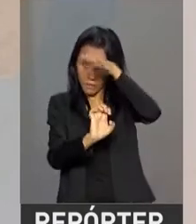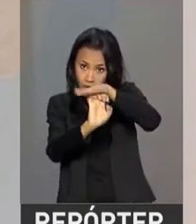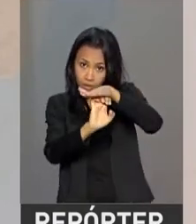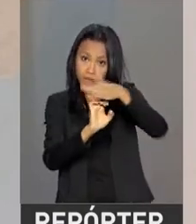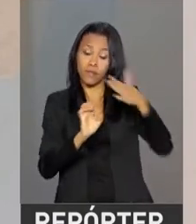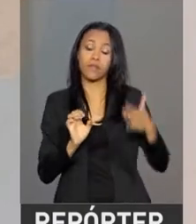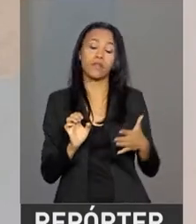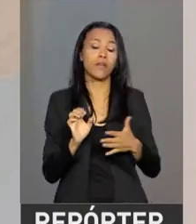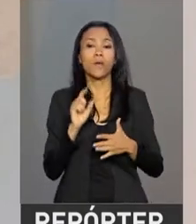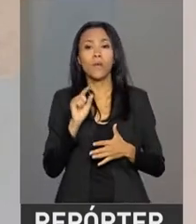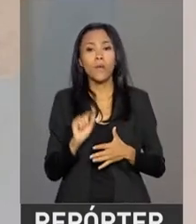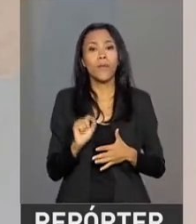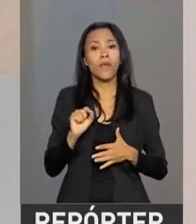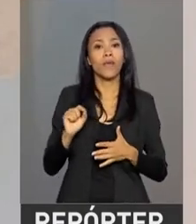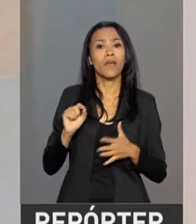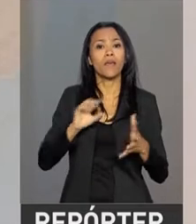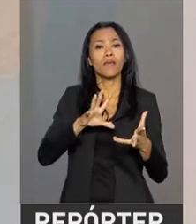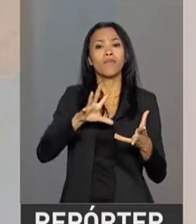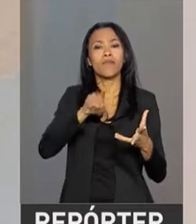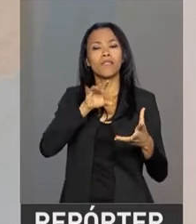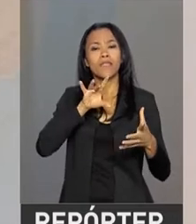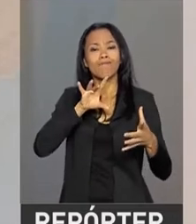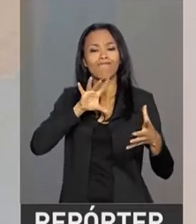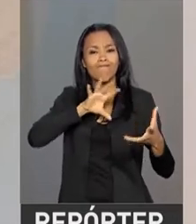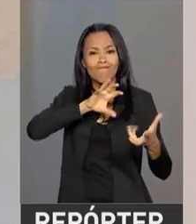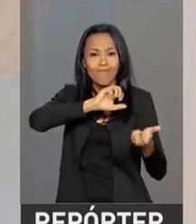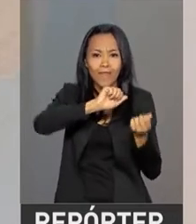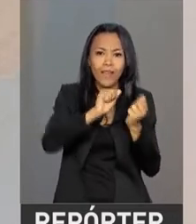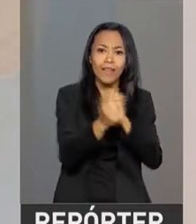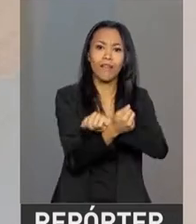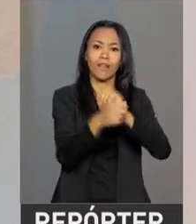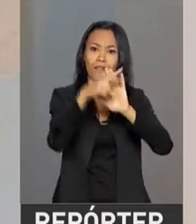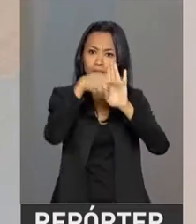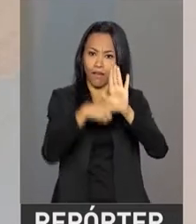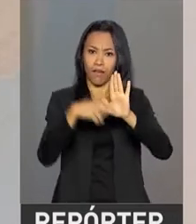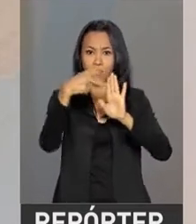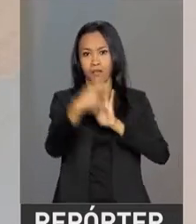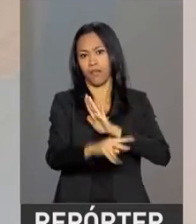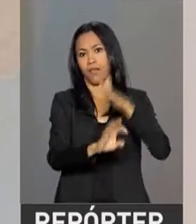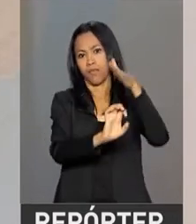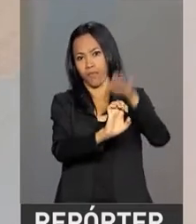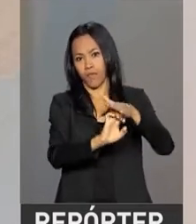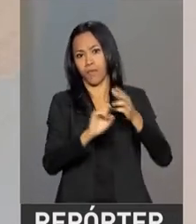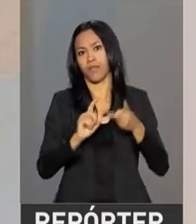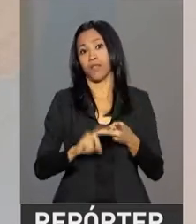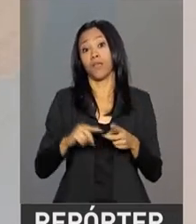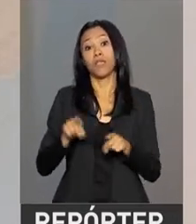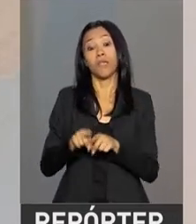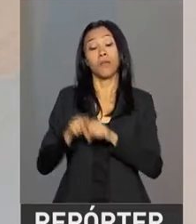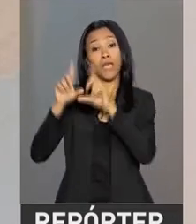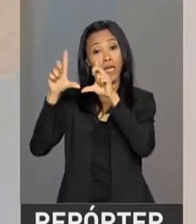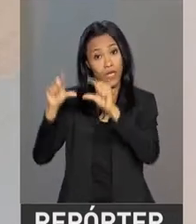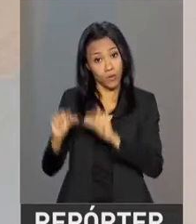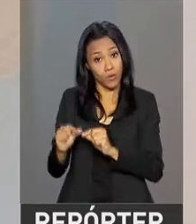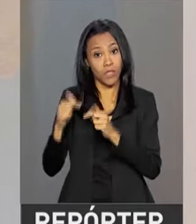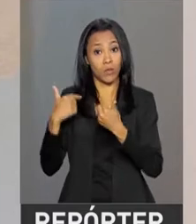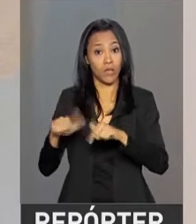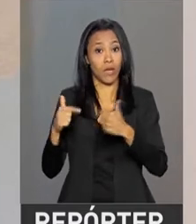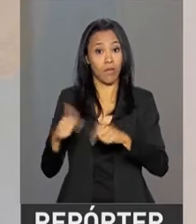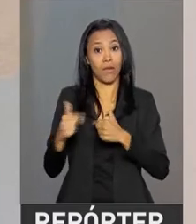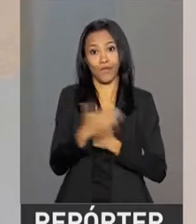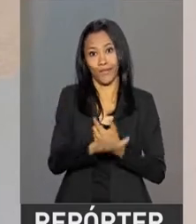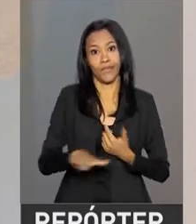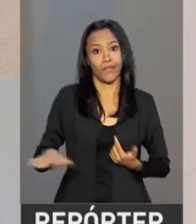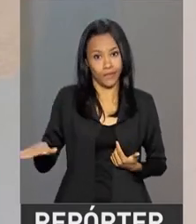formatada e criado nos moldes surpresa além de ter a reeducação do trabalho infantil que é muito importante em nosso país